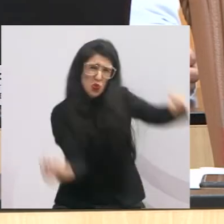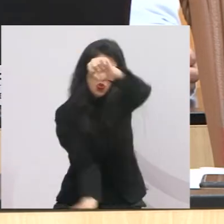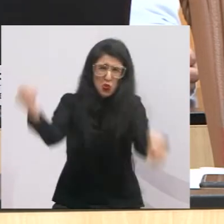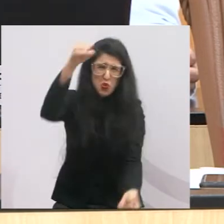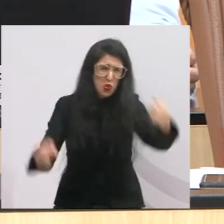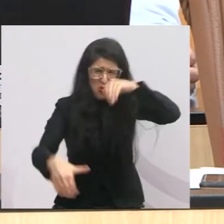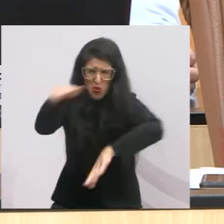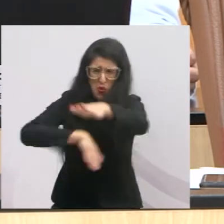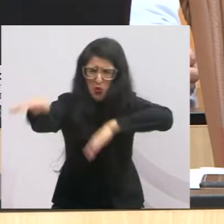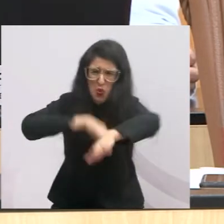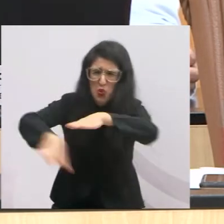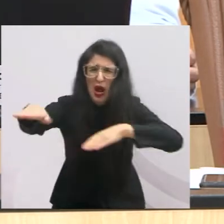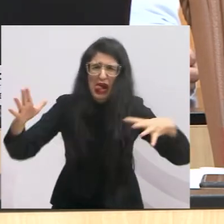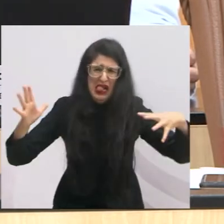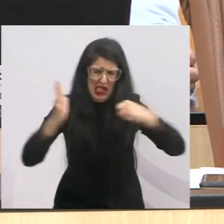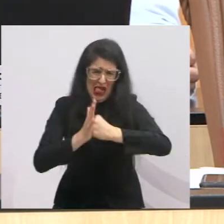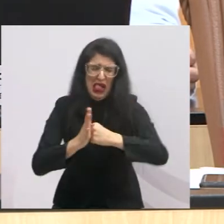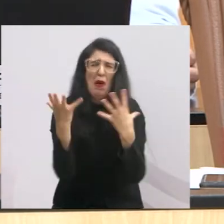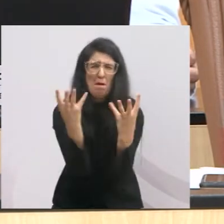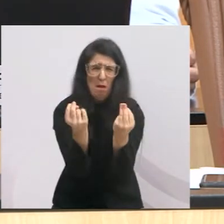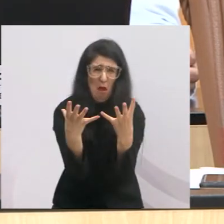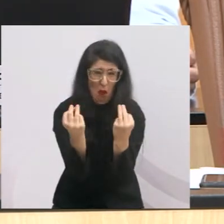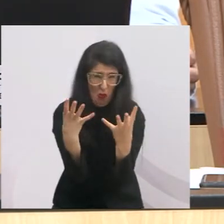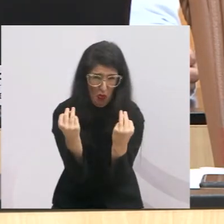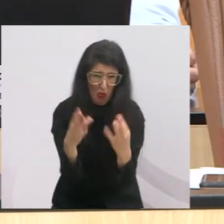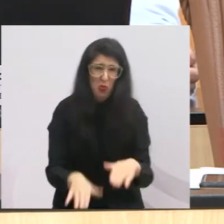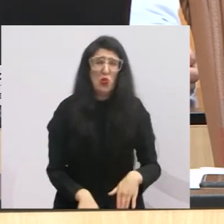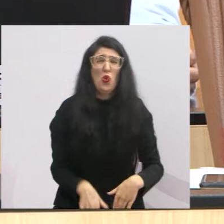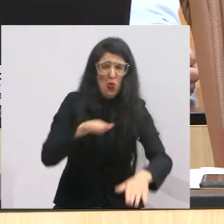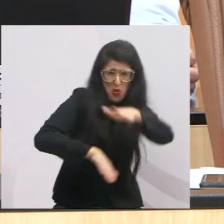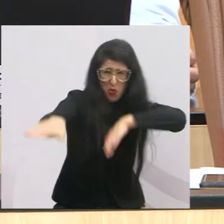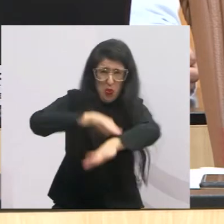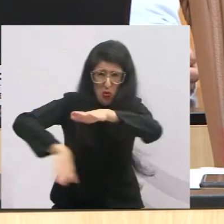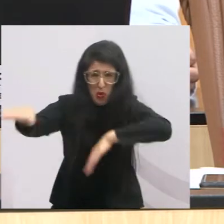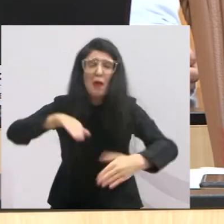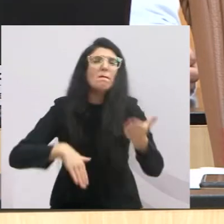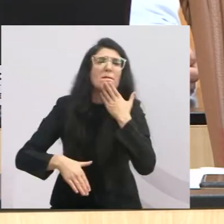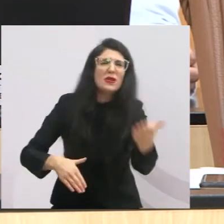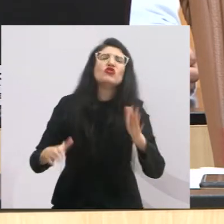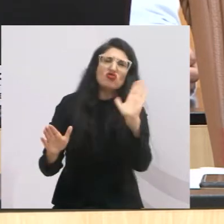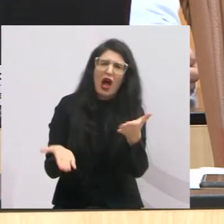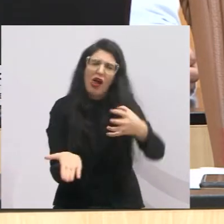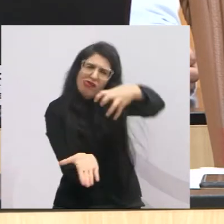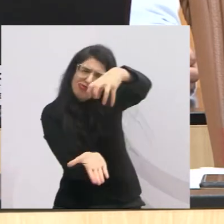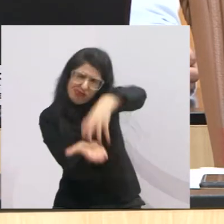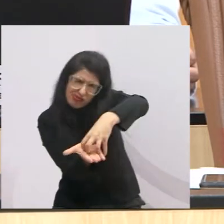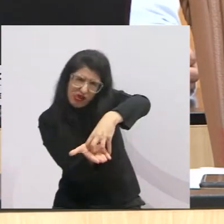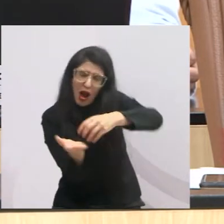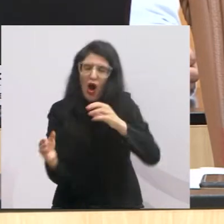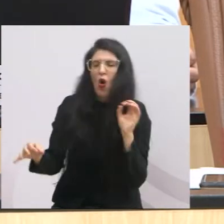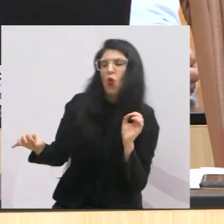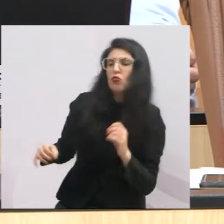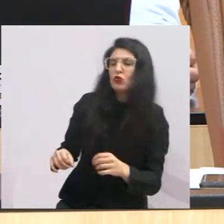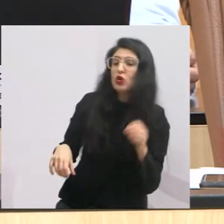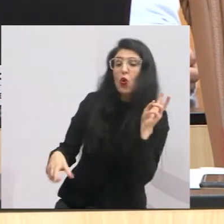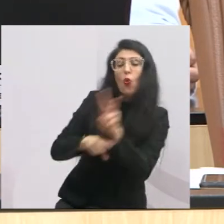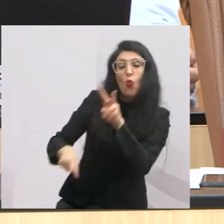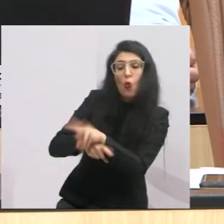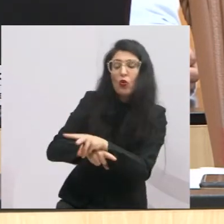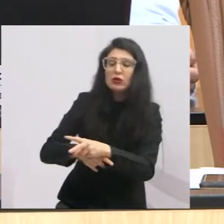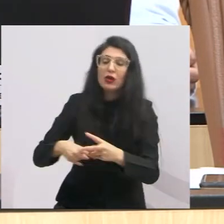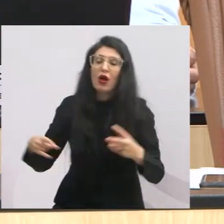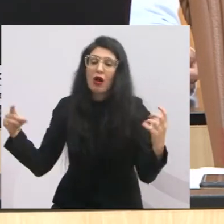no governo do presidente Getúlio Vargas, através da criação do Conselho Federal do Serviço Público